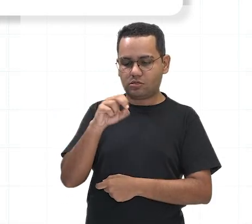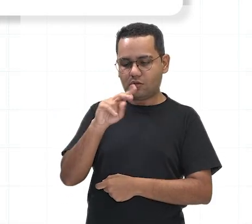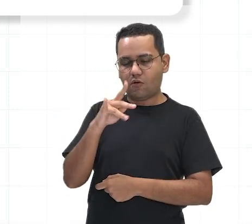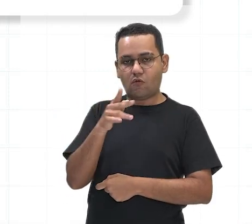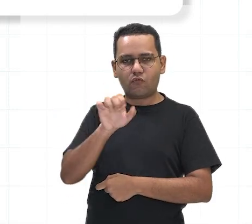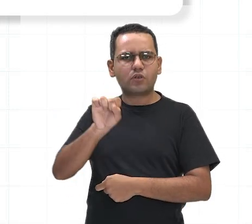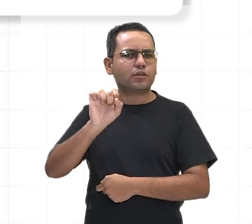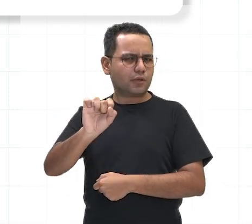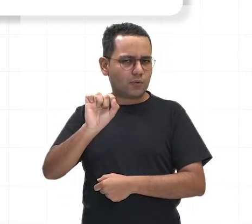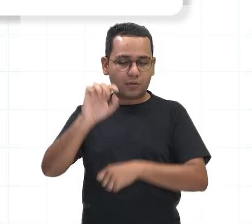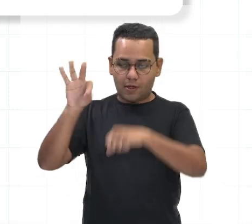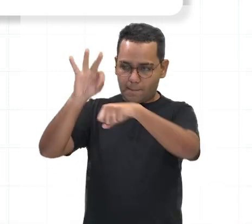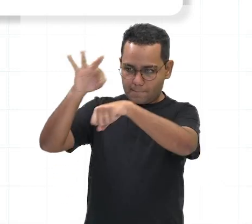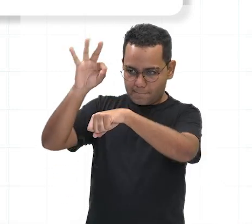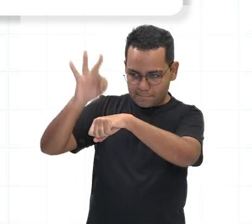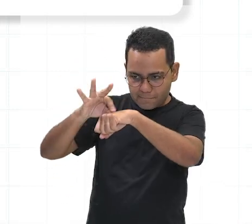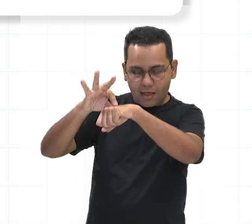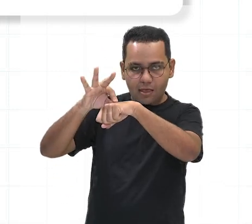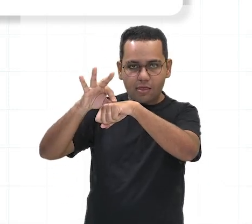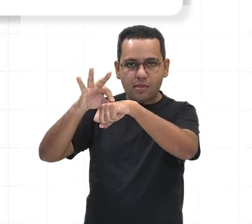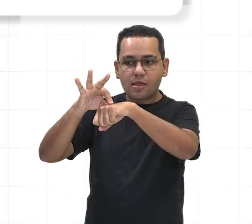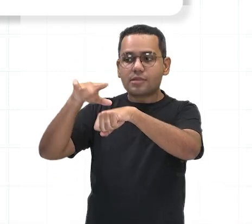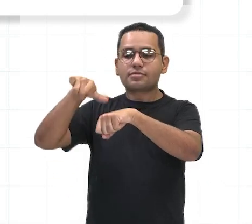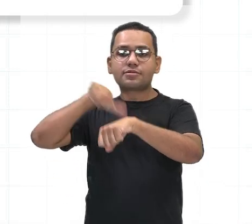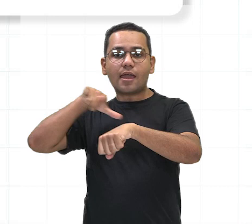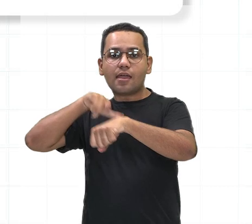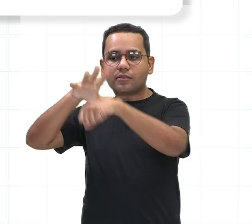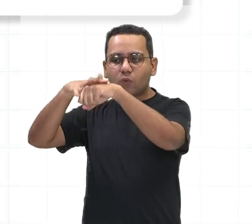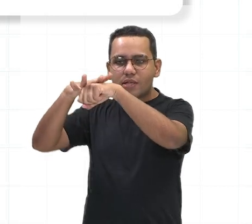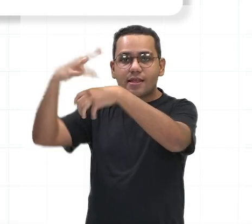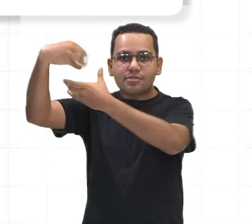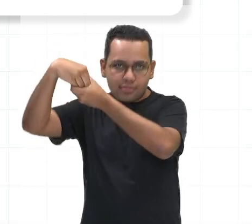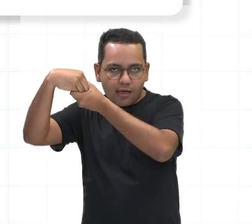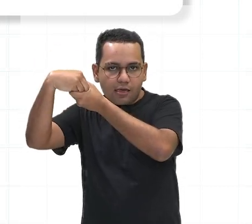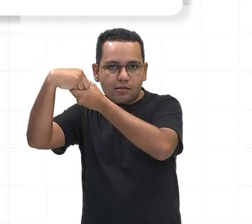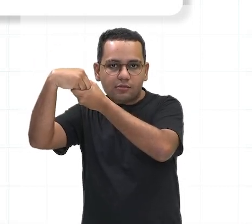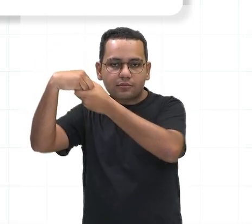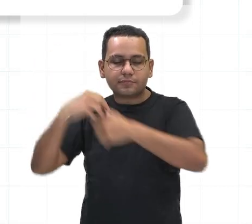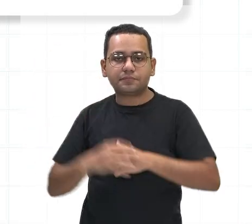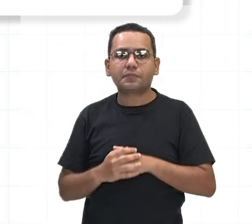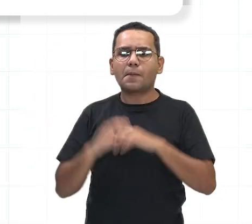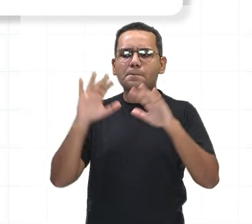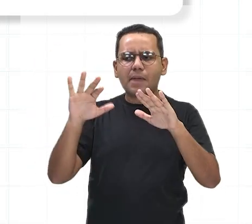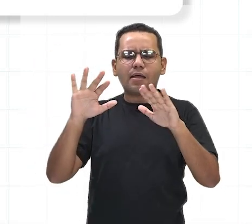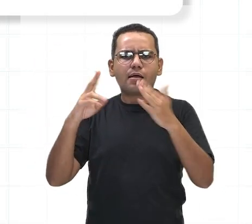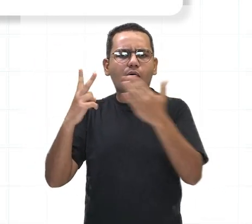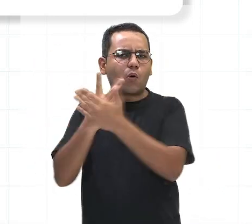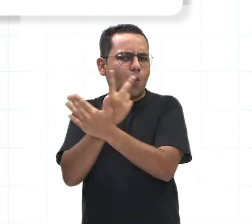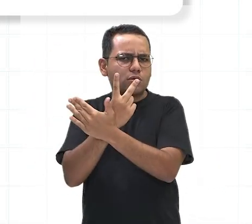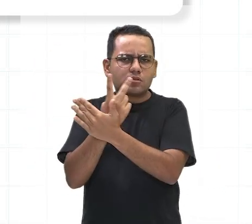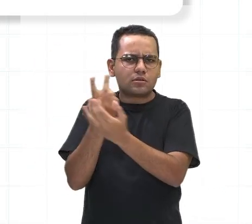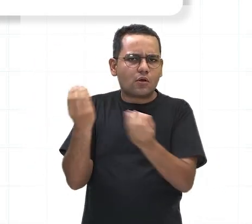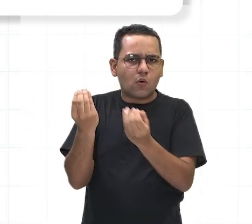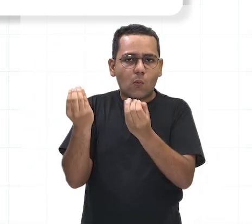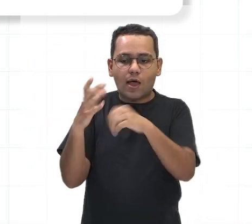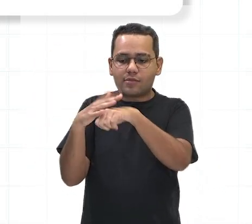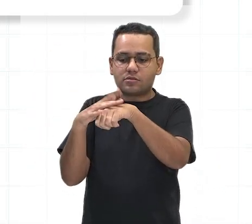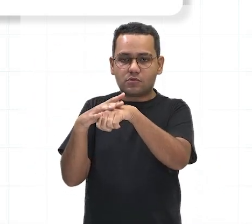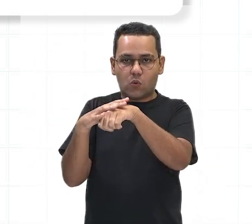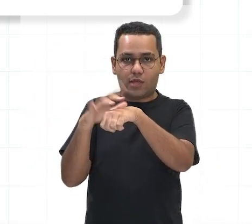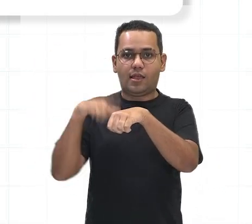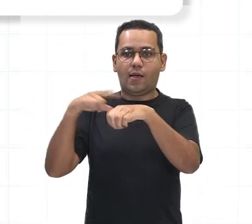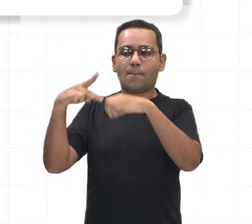malária, ele vai levar, né, a malária até aquela pessoa. Quem vai causar a doença, é